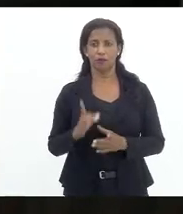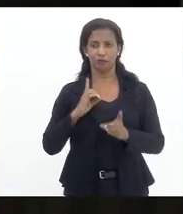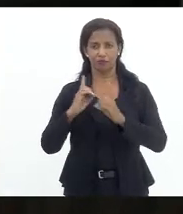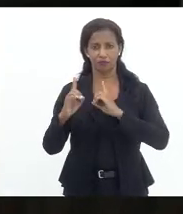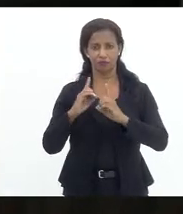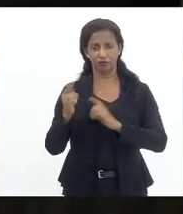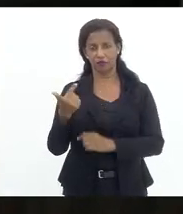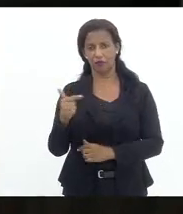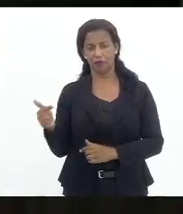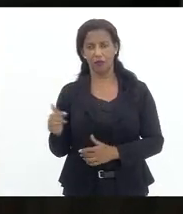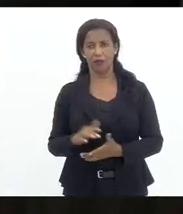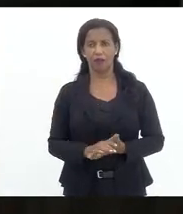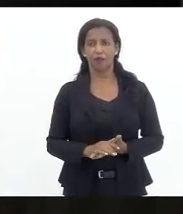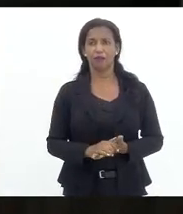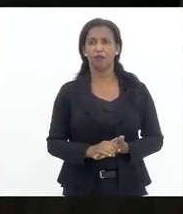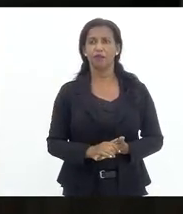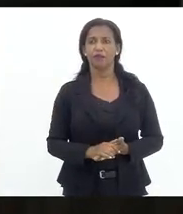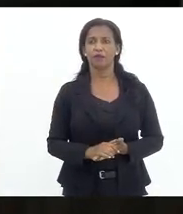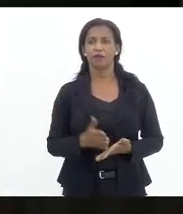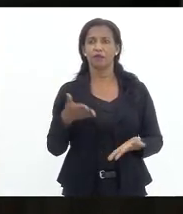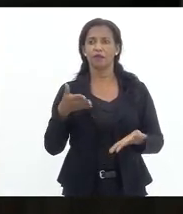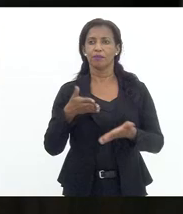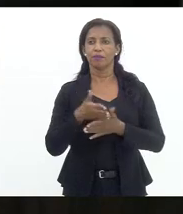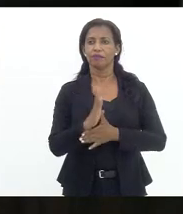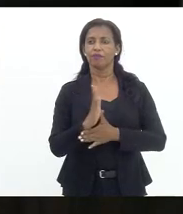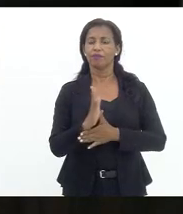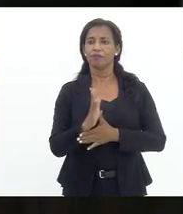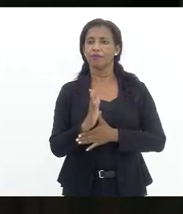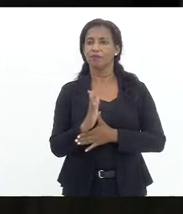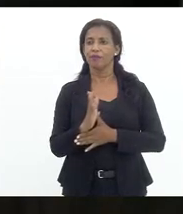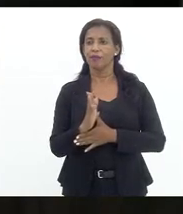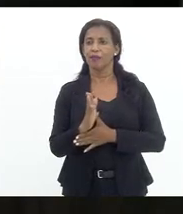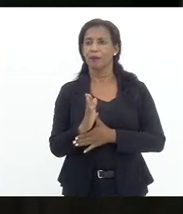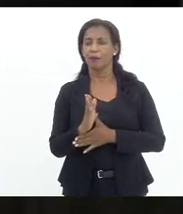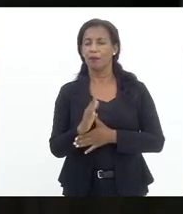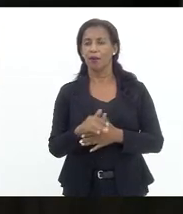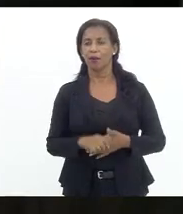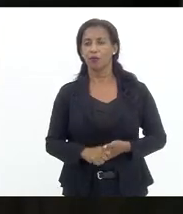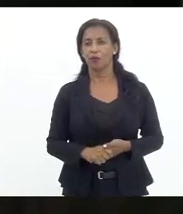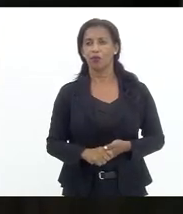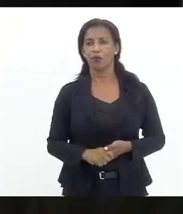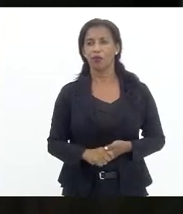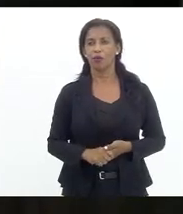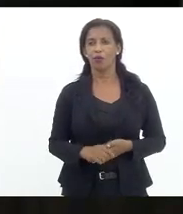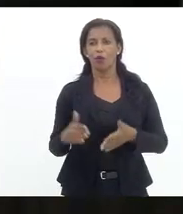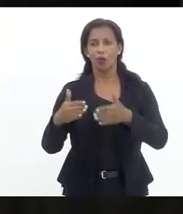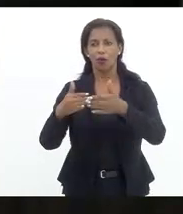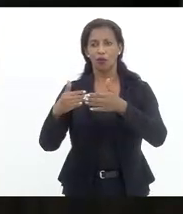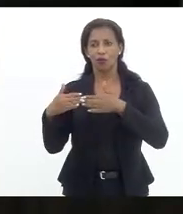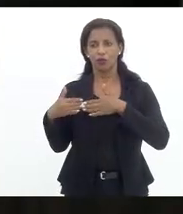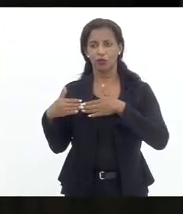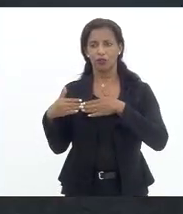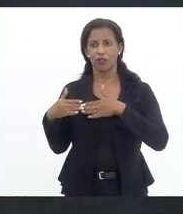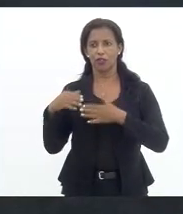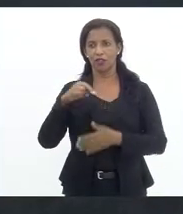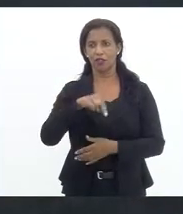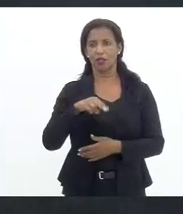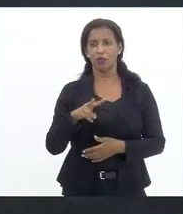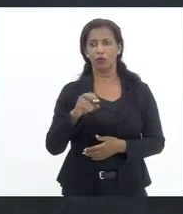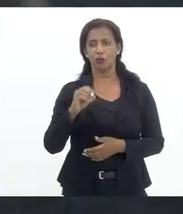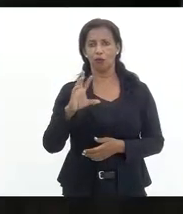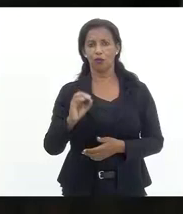havendo quem queira discutir, encerra a discussão. Em votação, os senhores que aprovam, permaneçam como estão, aprovado. Vai à promulgação com voto pela abstenção do novo. Declaração de